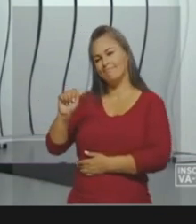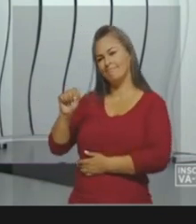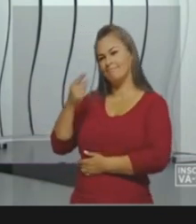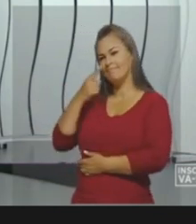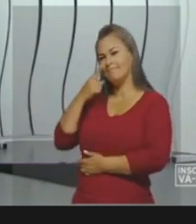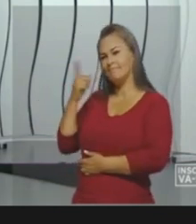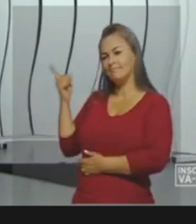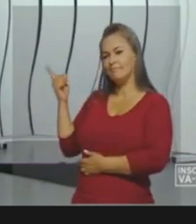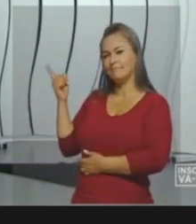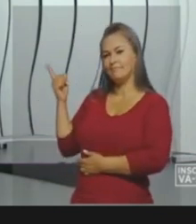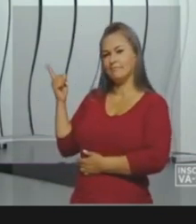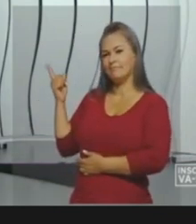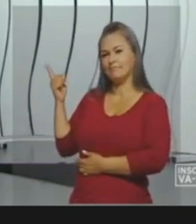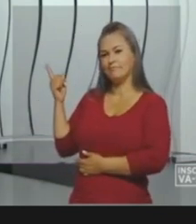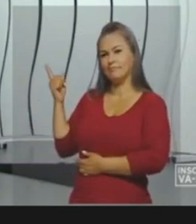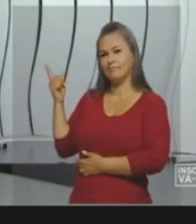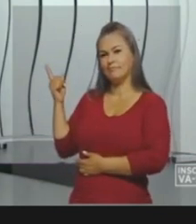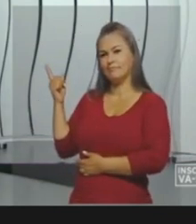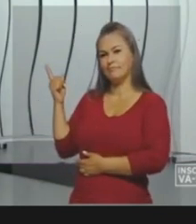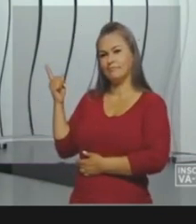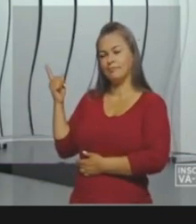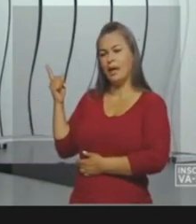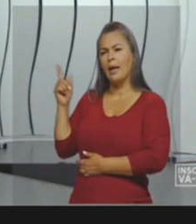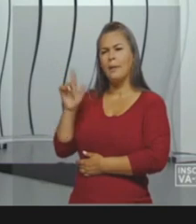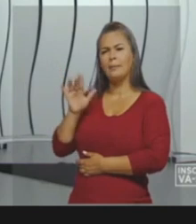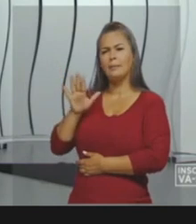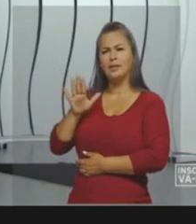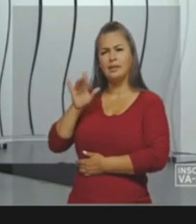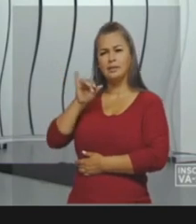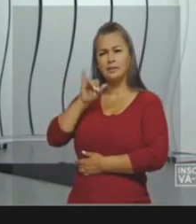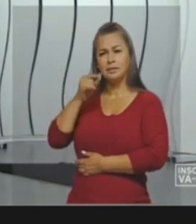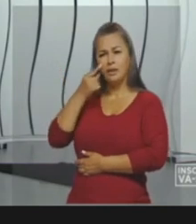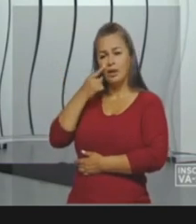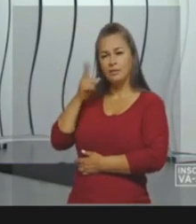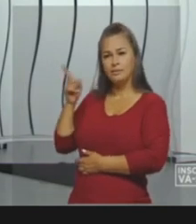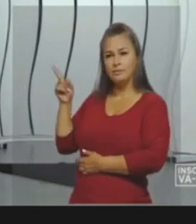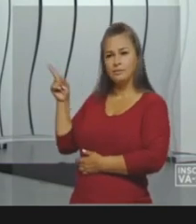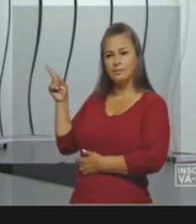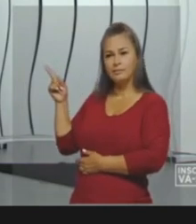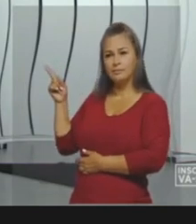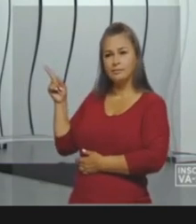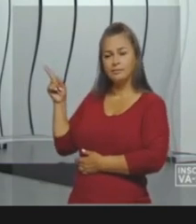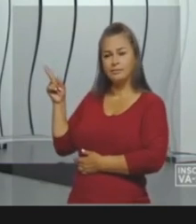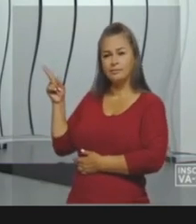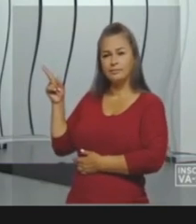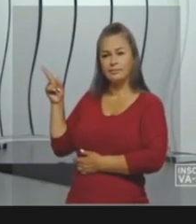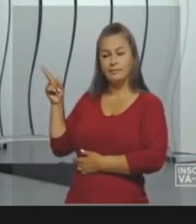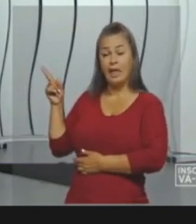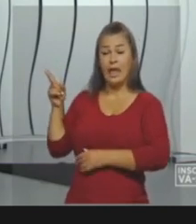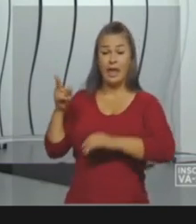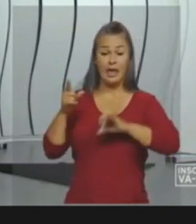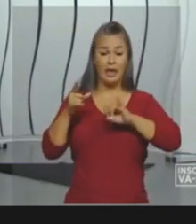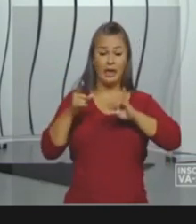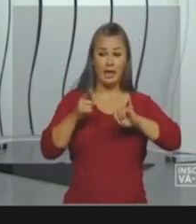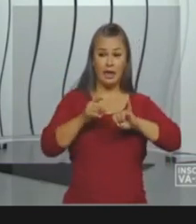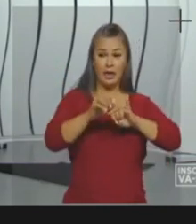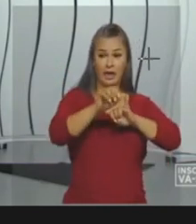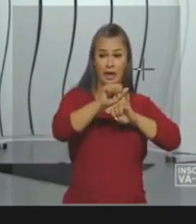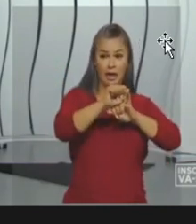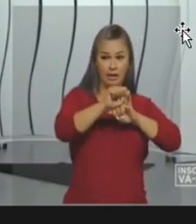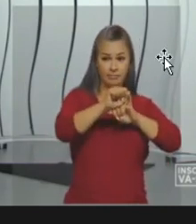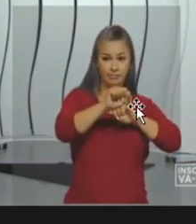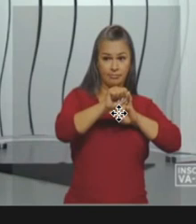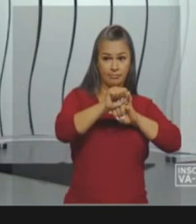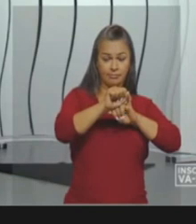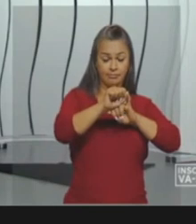ter o sangue do tipo A. Mas se tiver também o Izinho, a gente fala Izinho, que é o I minúsculo, como